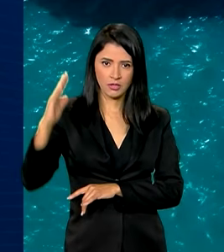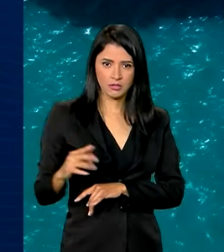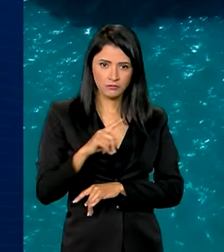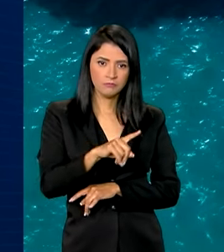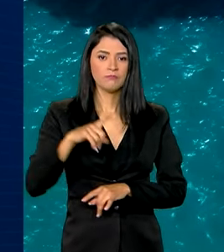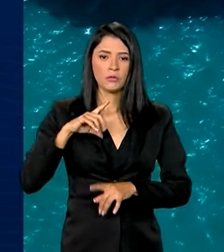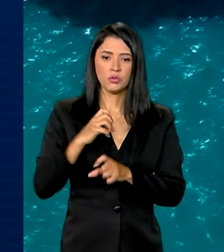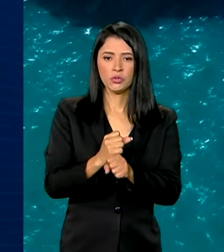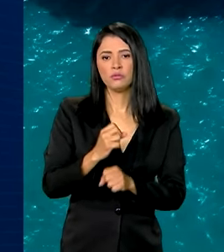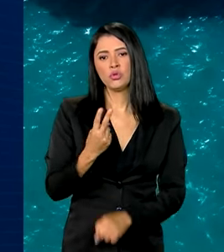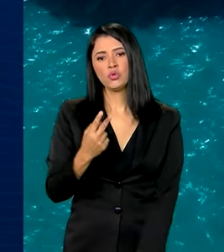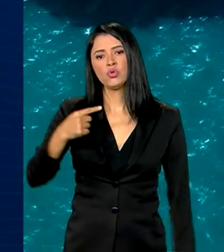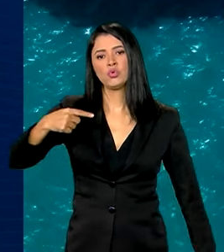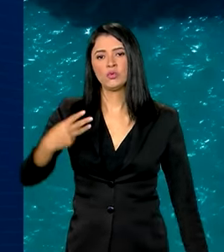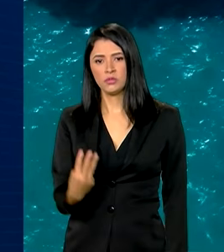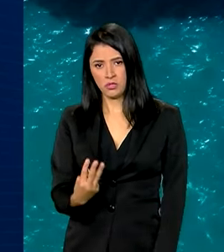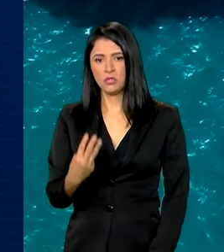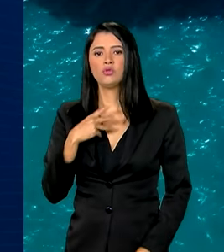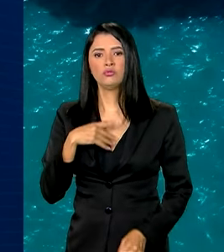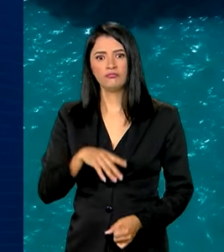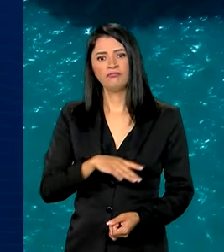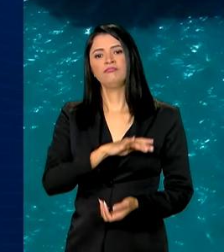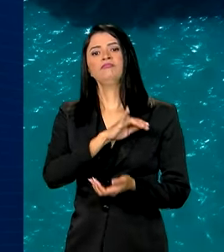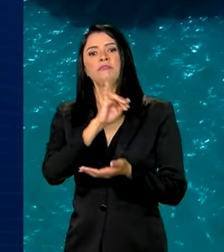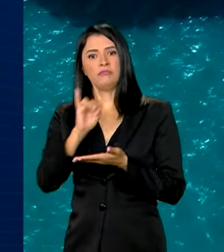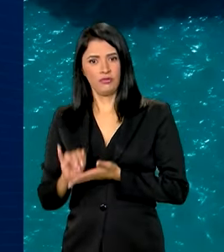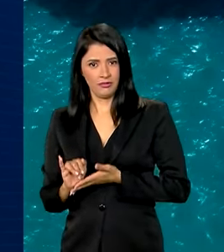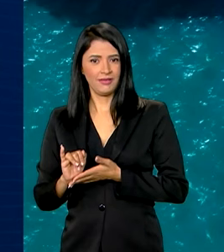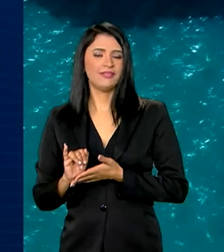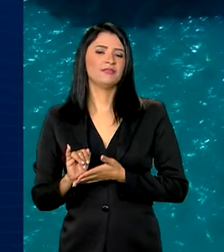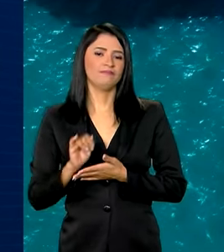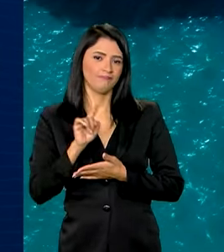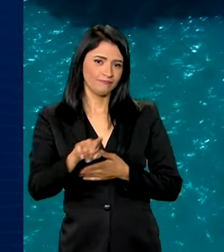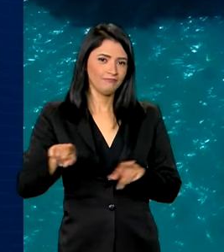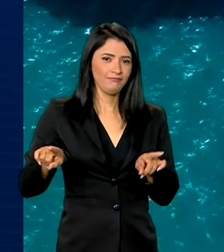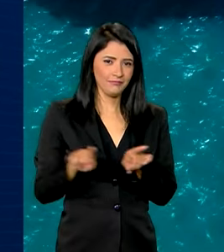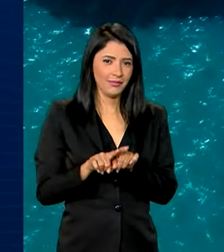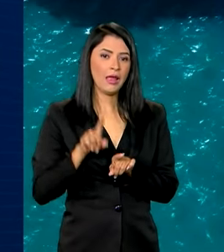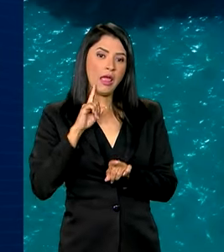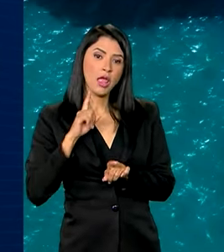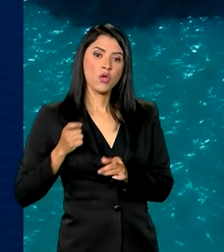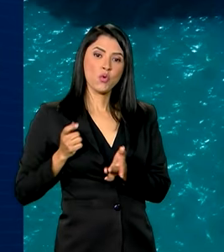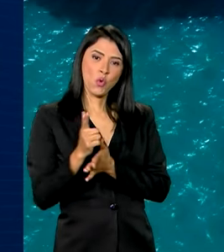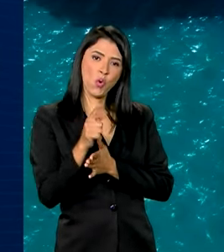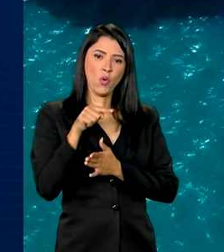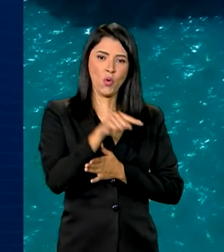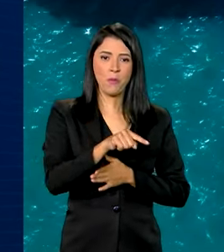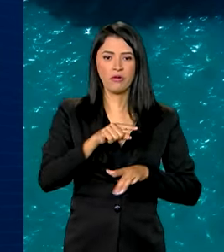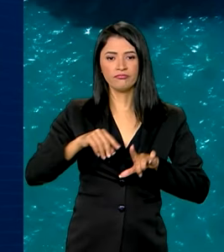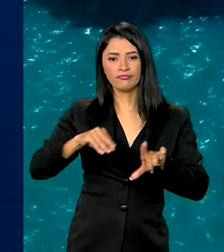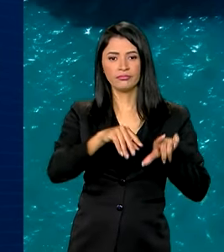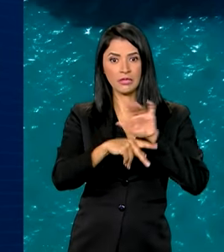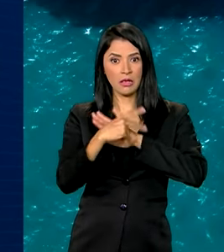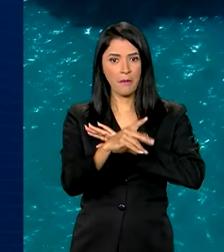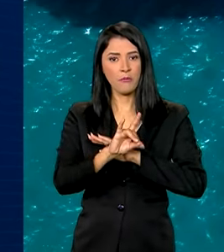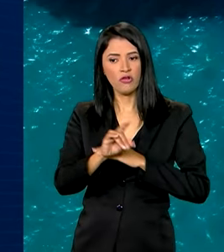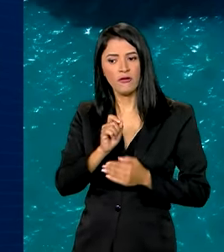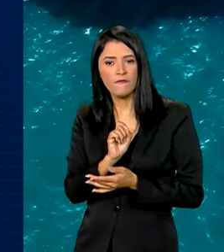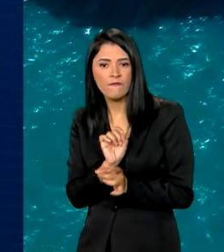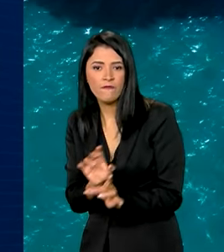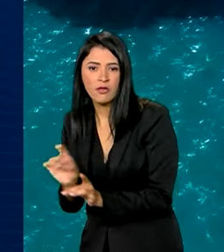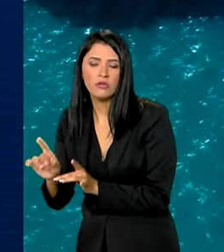por 2/3 das importações brasileiras. O Brasil também compra fertilizantes da Bolívia.